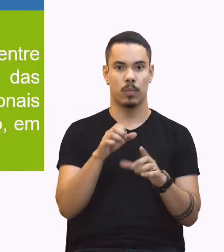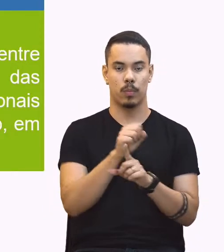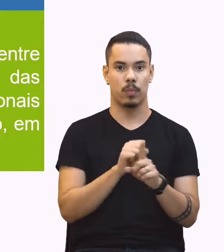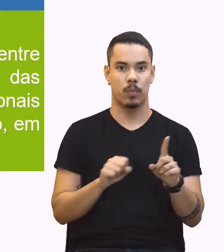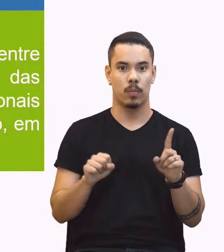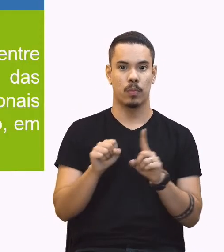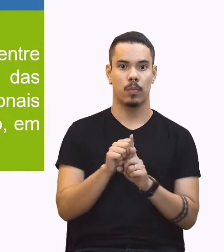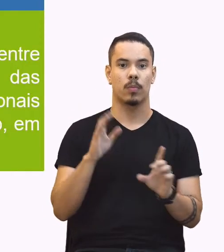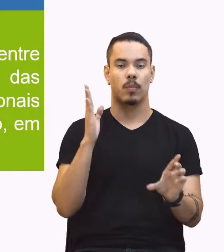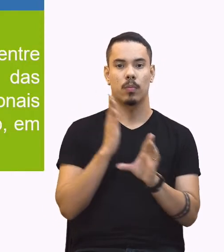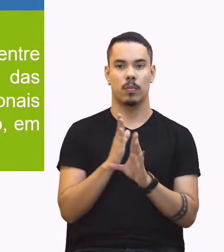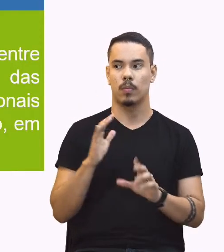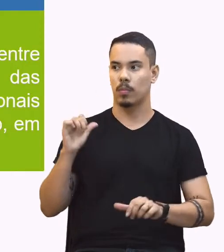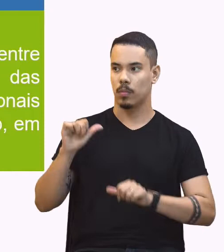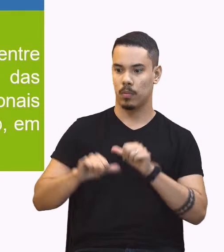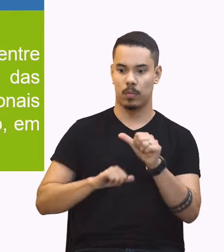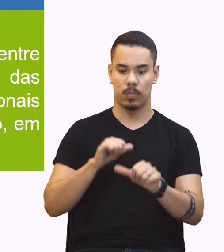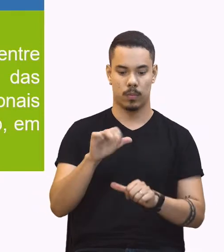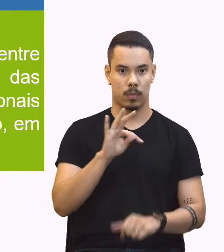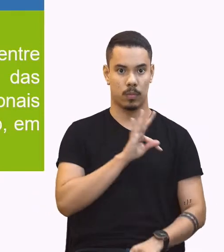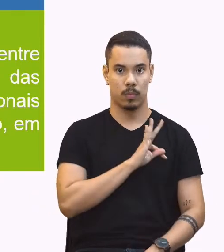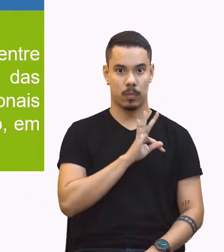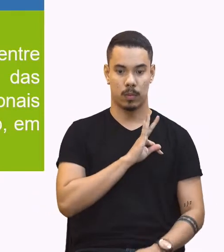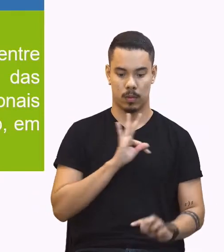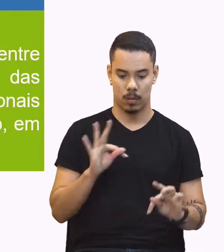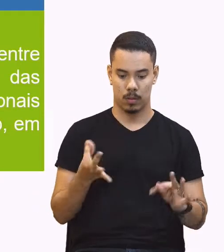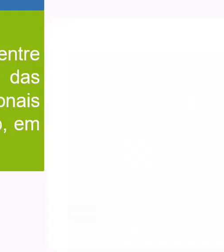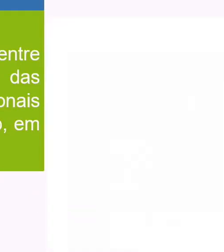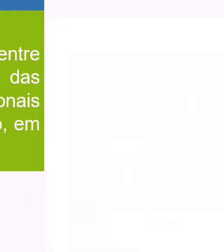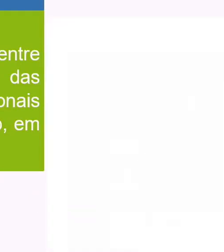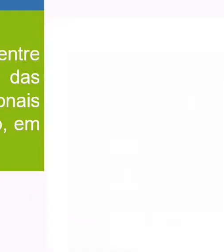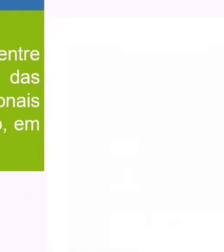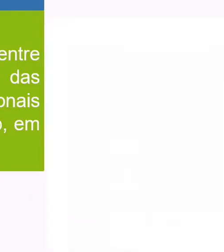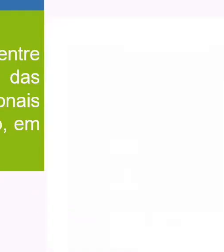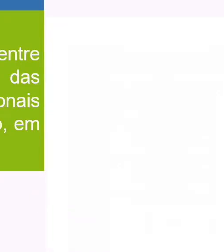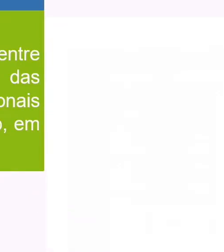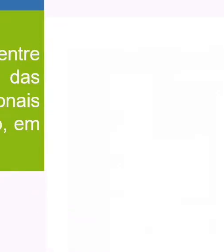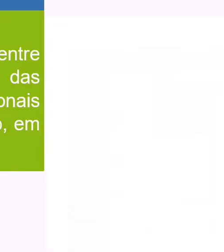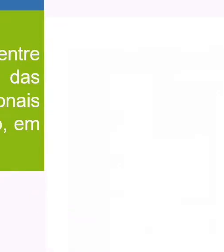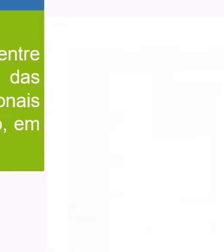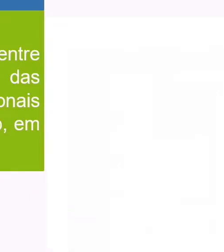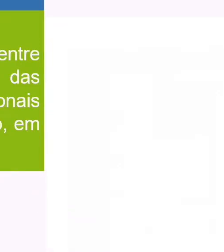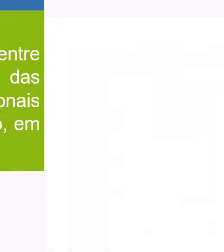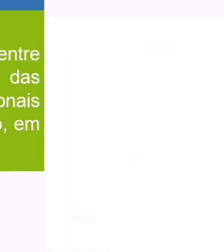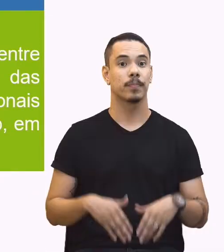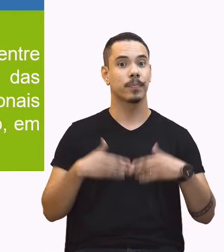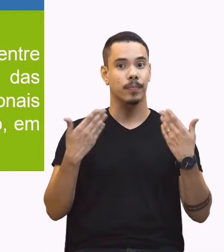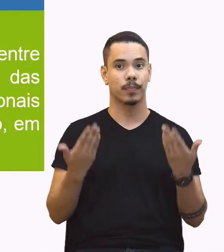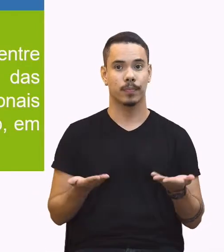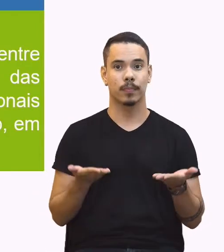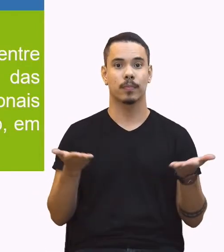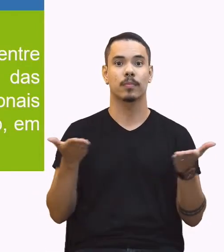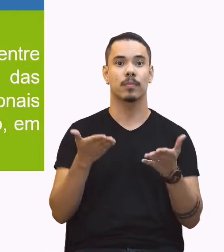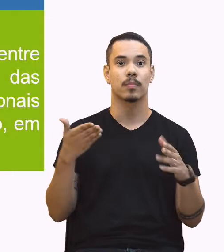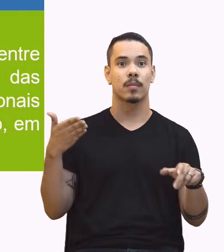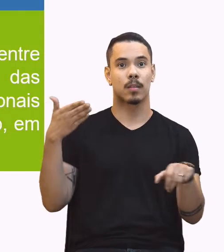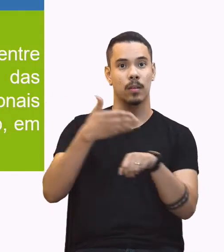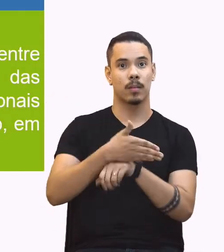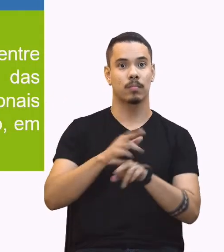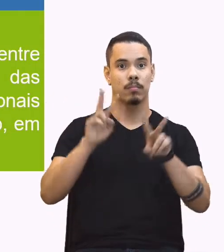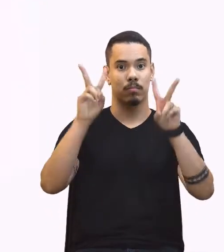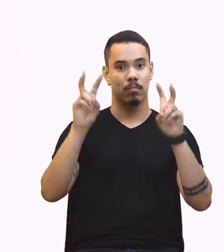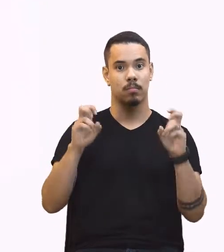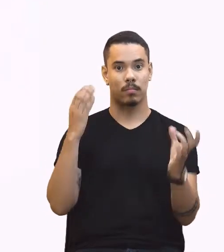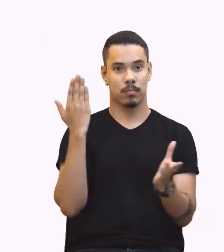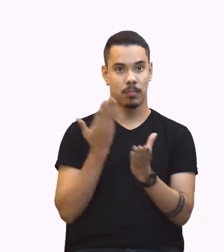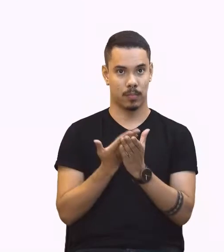das transformações técnicas, tecnológicas e informacionais. Então, vamos agora adentrar no tema da nossa aula.